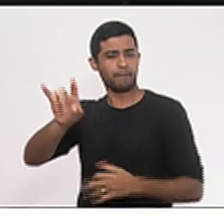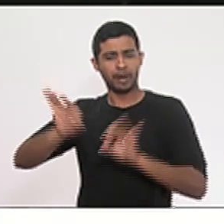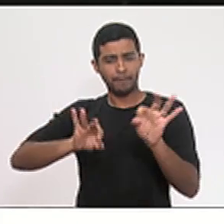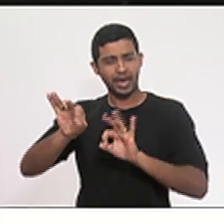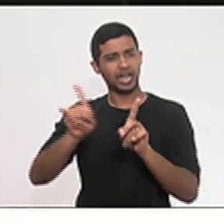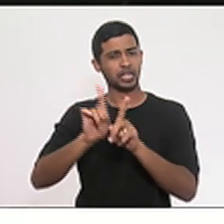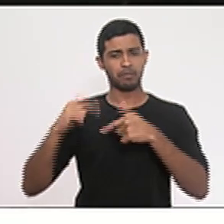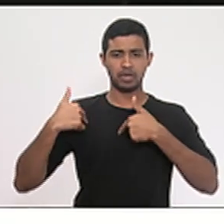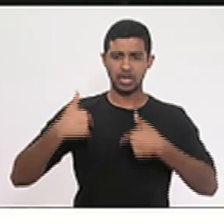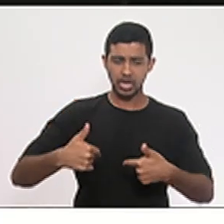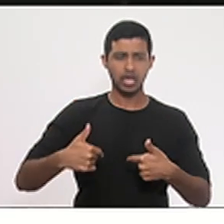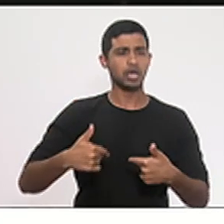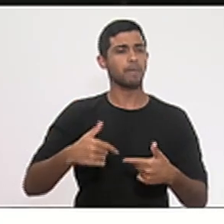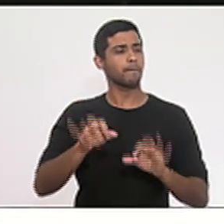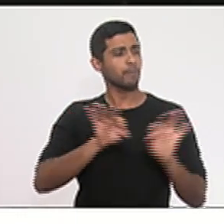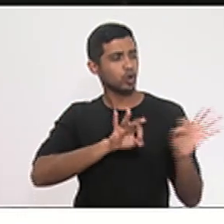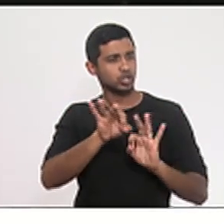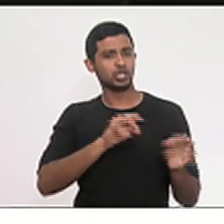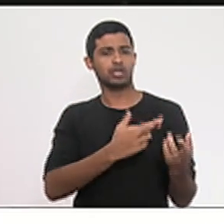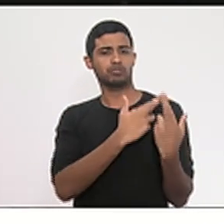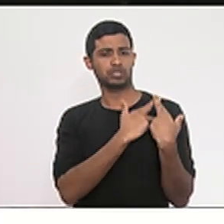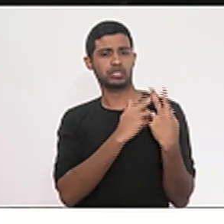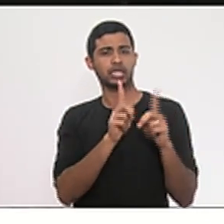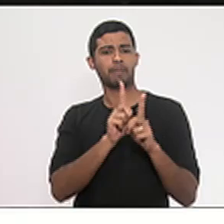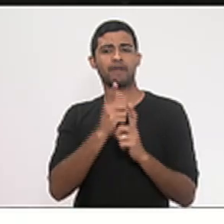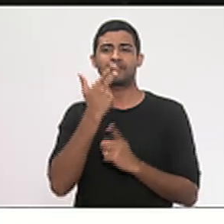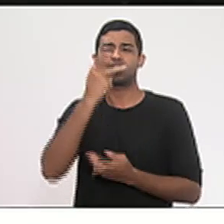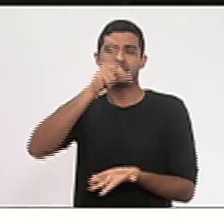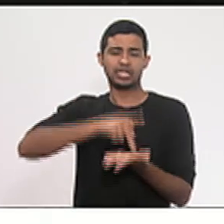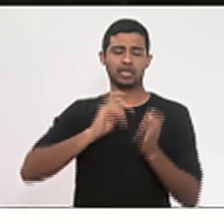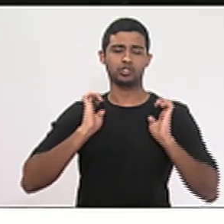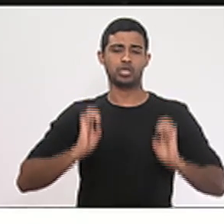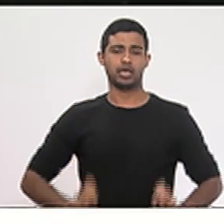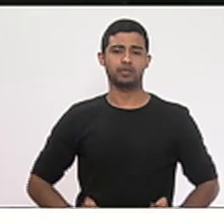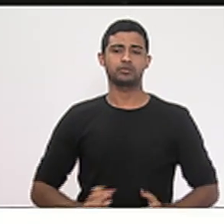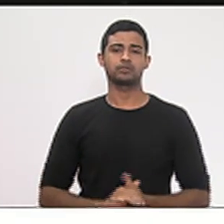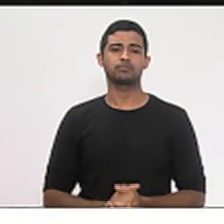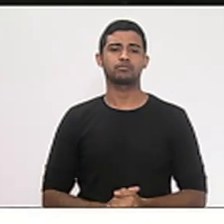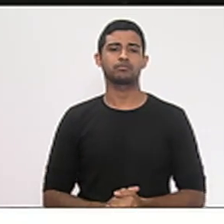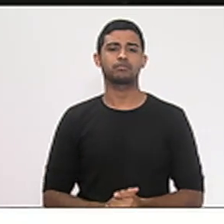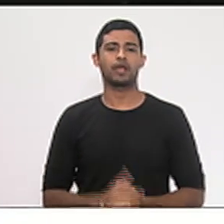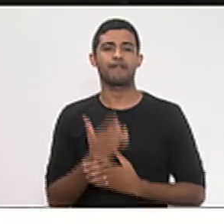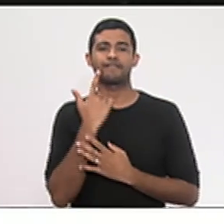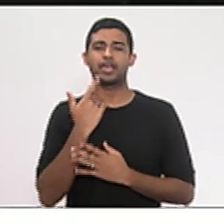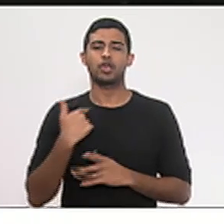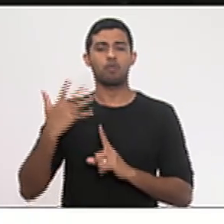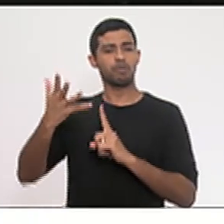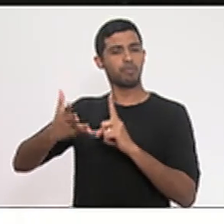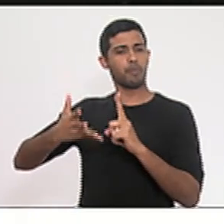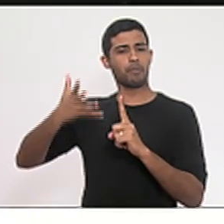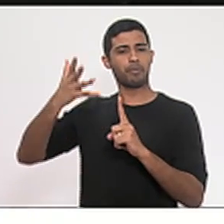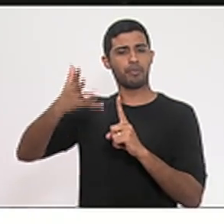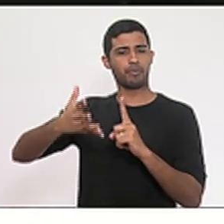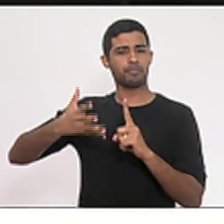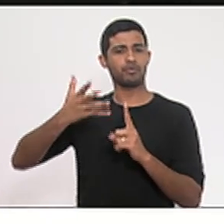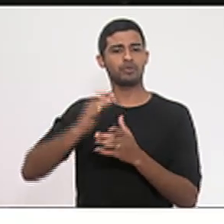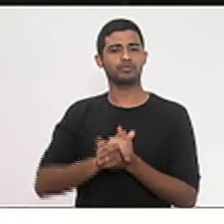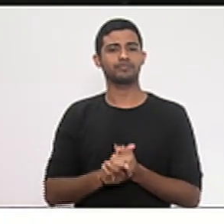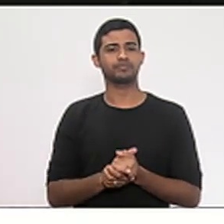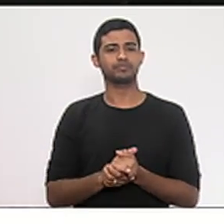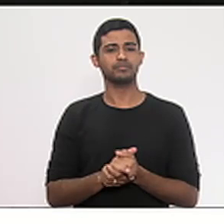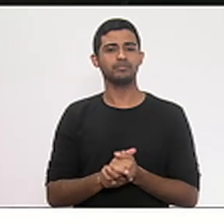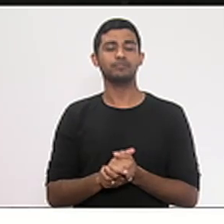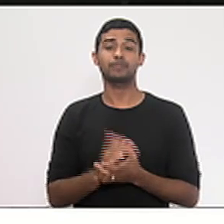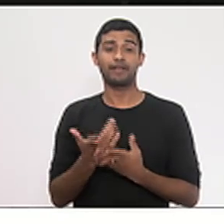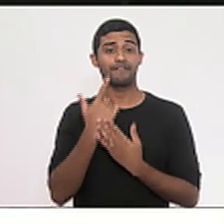projetos com responsabilidade, transparência e ética. Essas são as minhas palavras. Nós, como